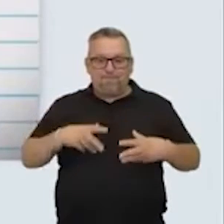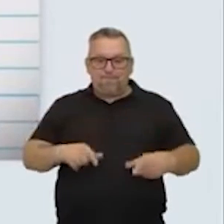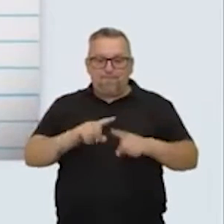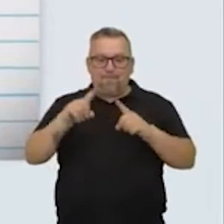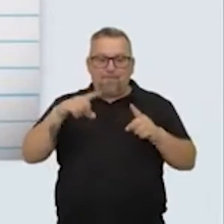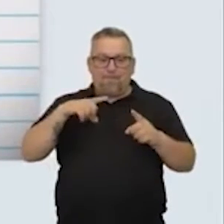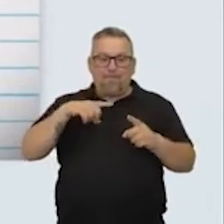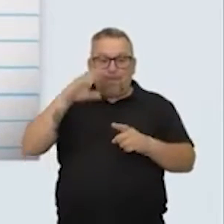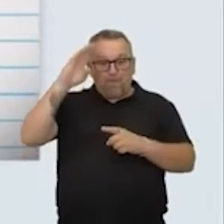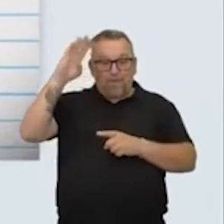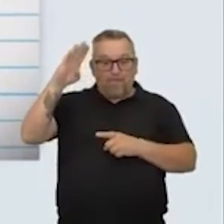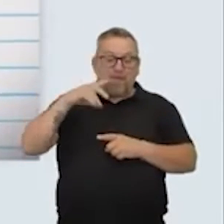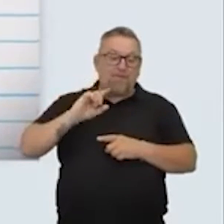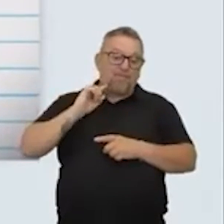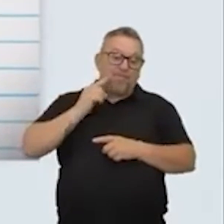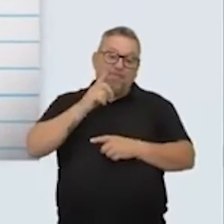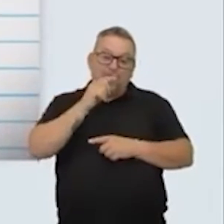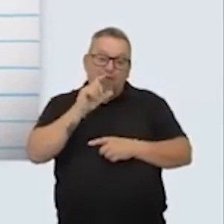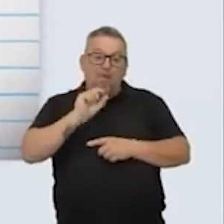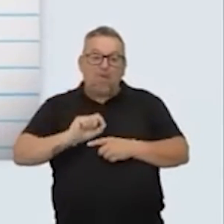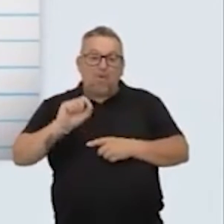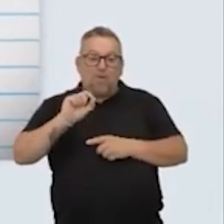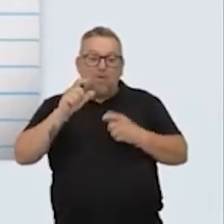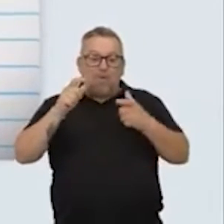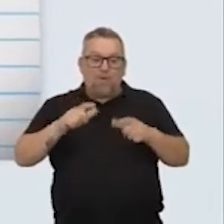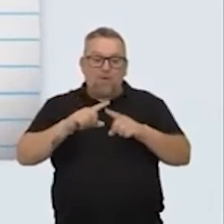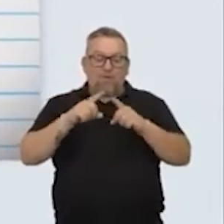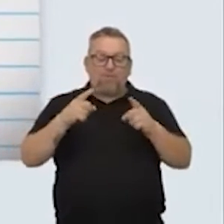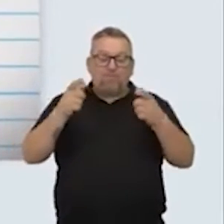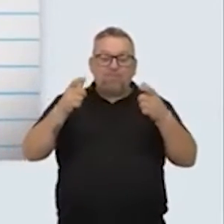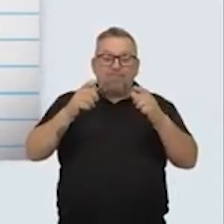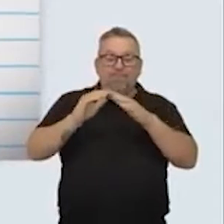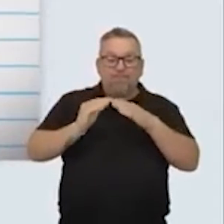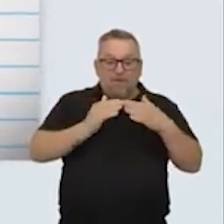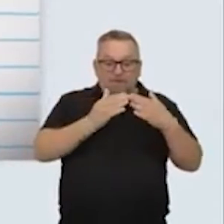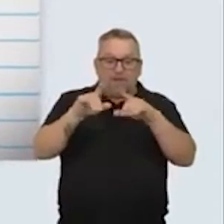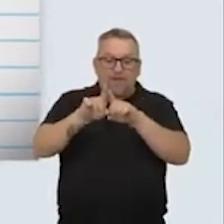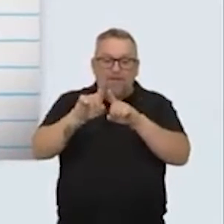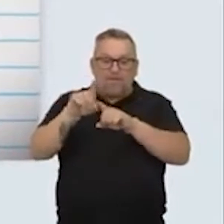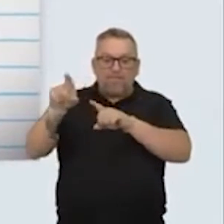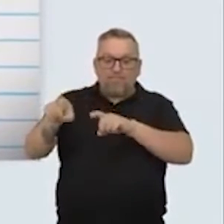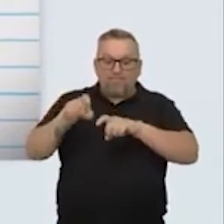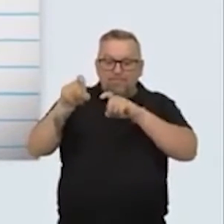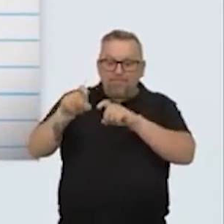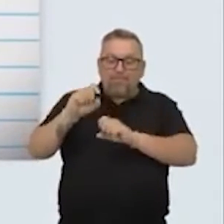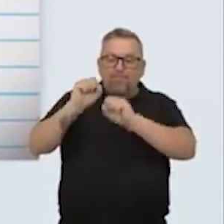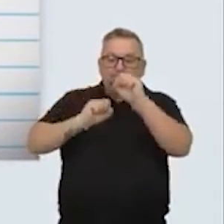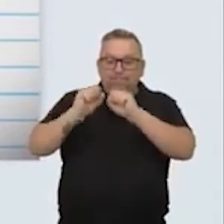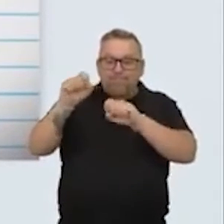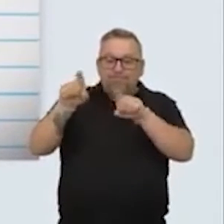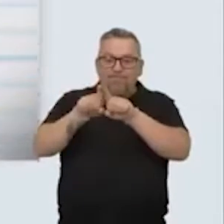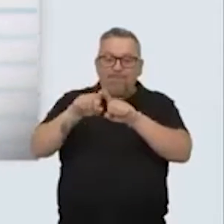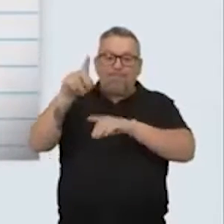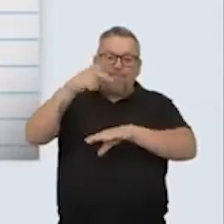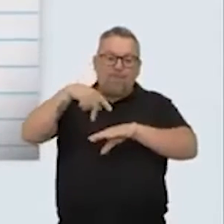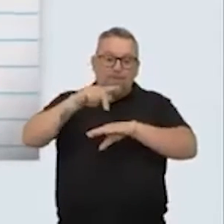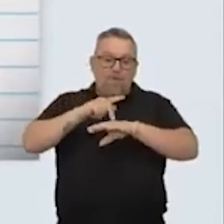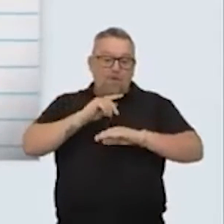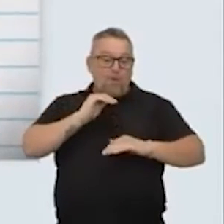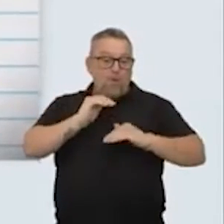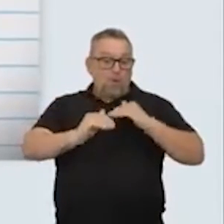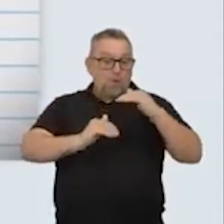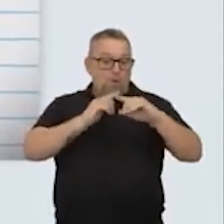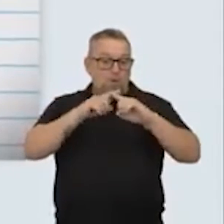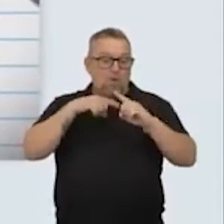principais fontes de poluição de água são oriundas de assentamentos humanos e das atividades agrícolas e industriais. Nos países em